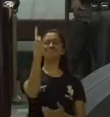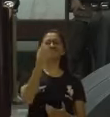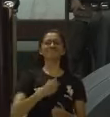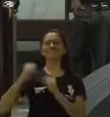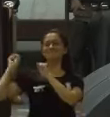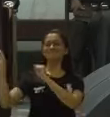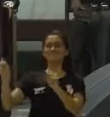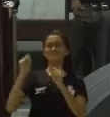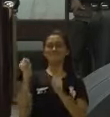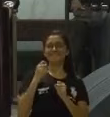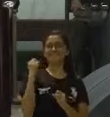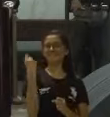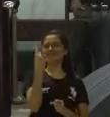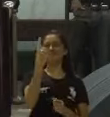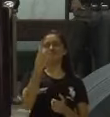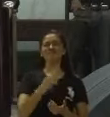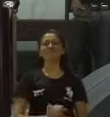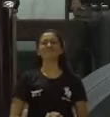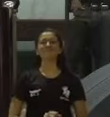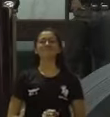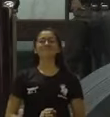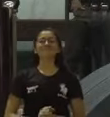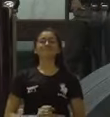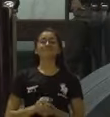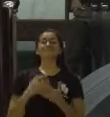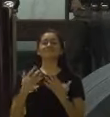próprio poder. E Paulo disse,